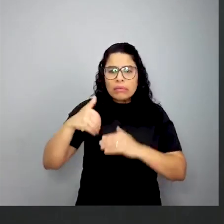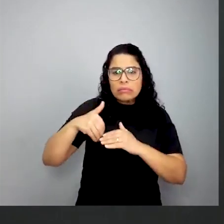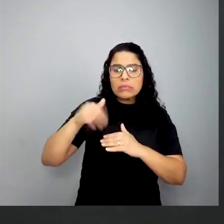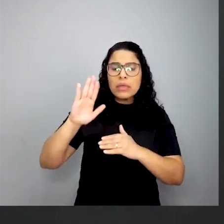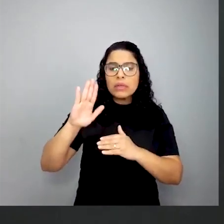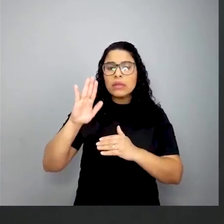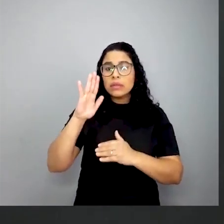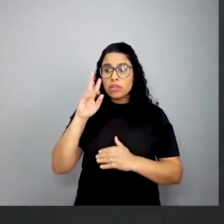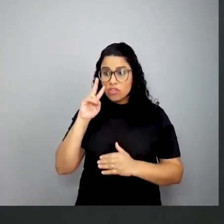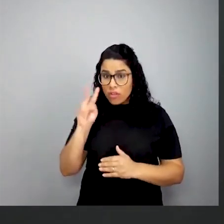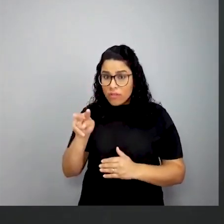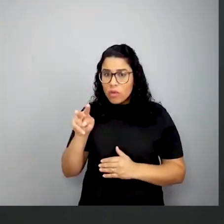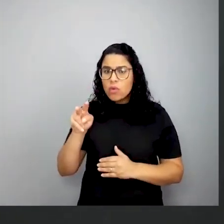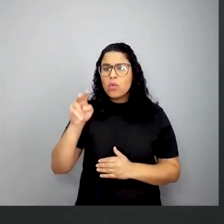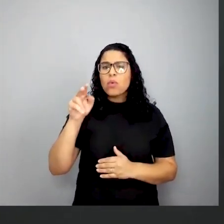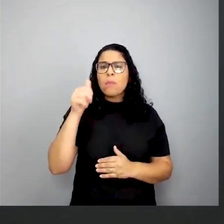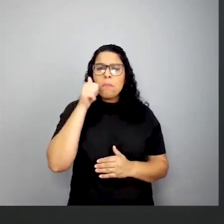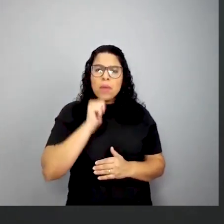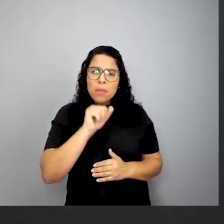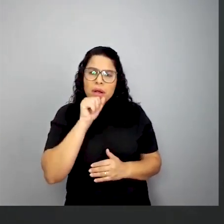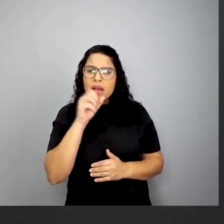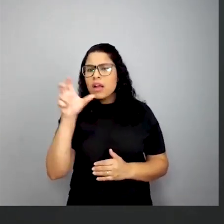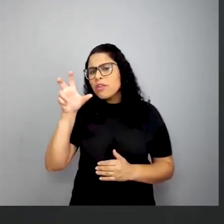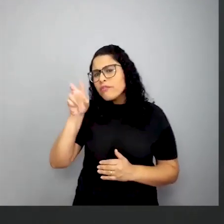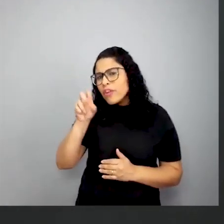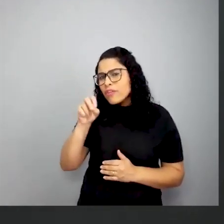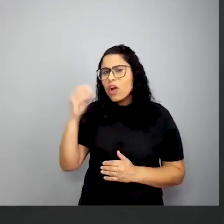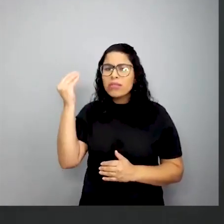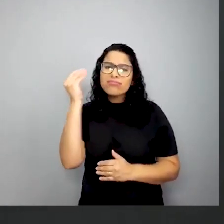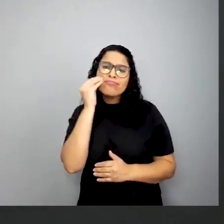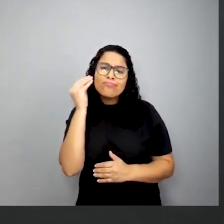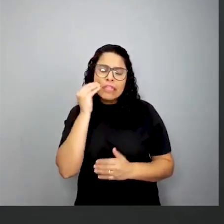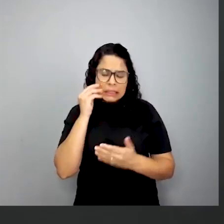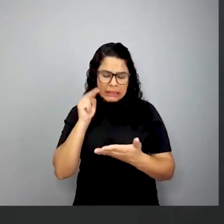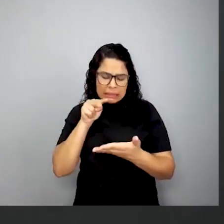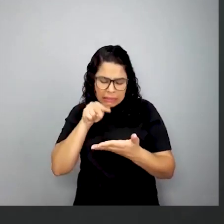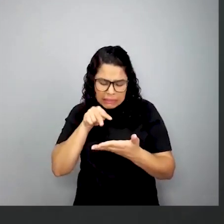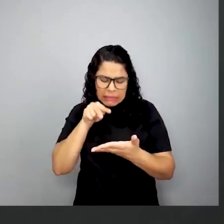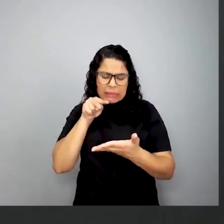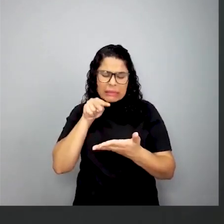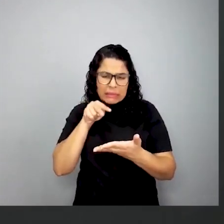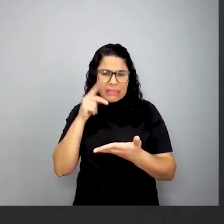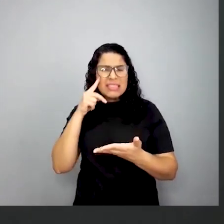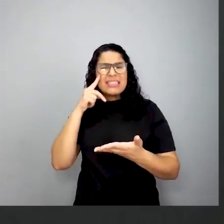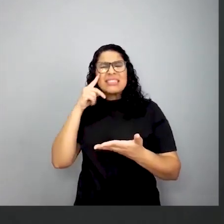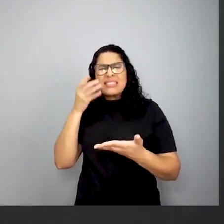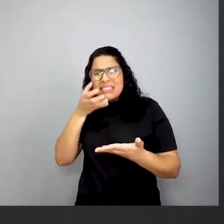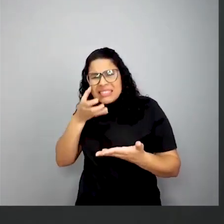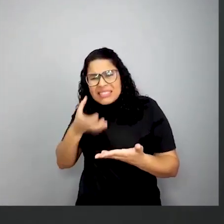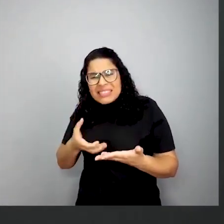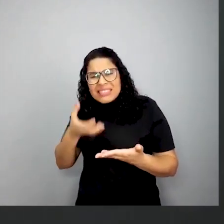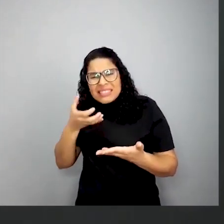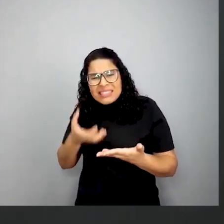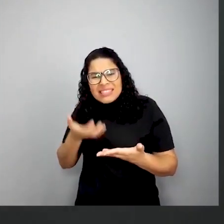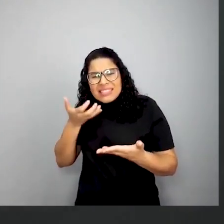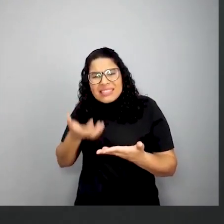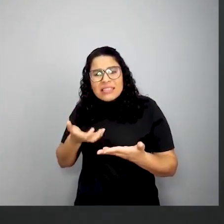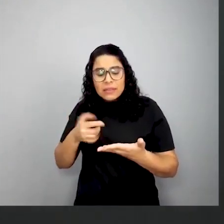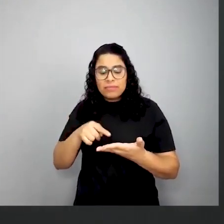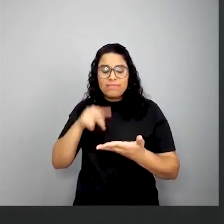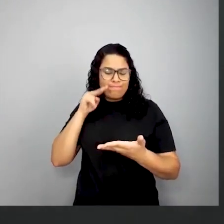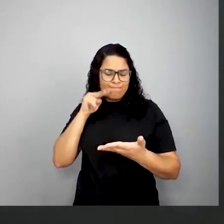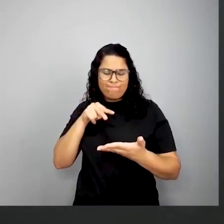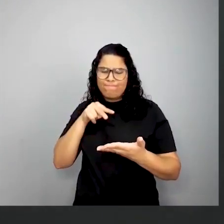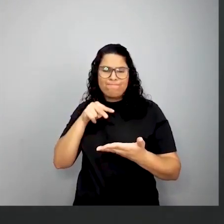está acontecendo? Aí ela faz o exame, poxa, não estou com miopia, não estou com hipermetropia, o que está rolando? Com a idade,